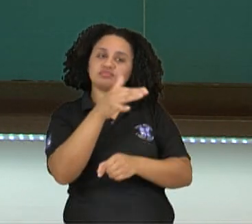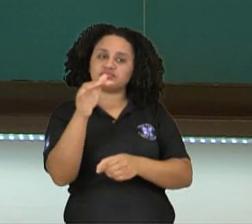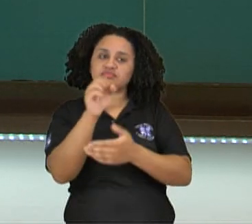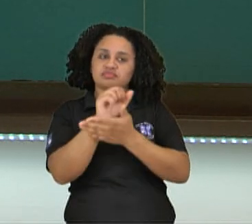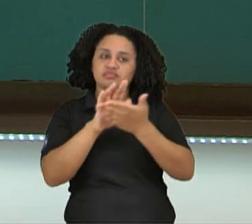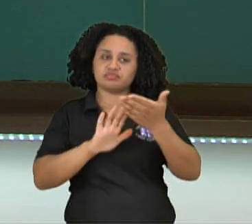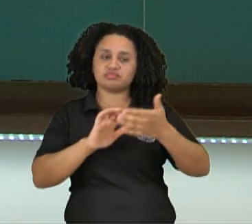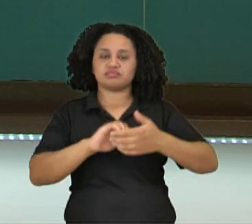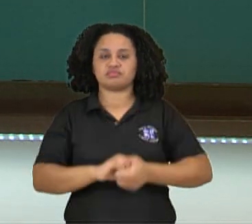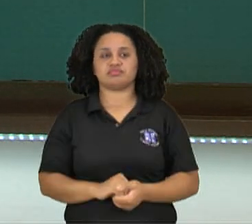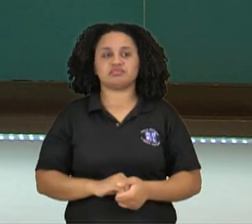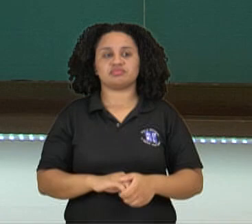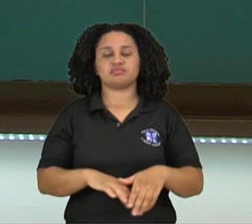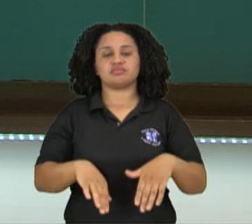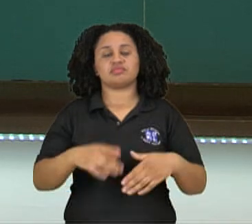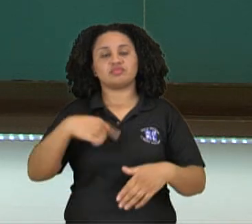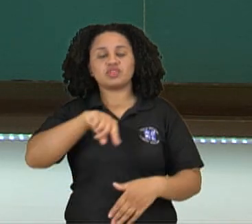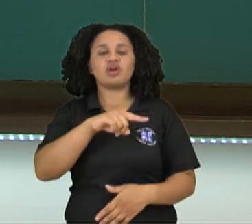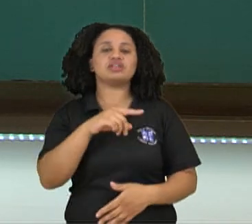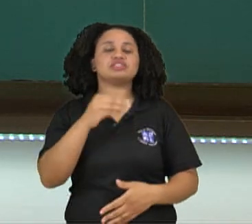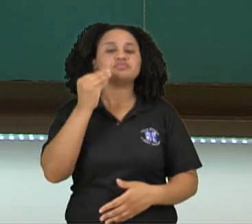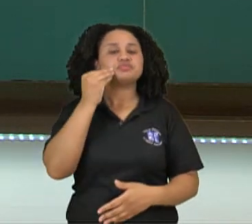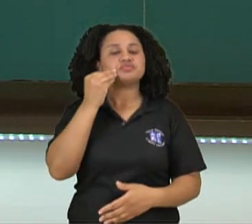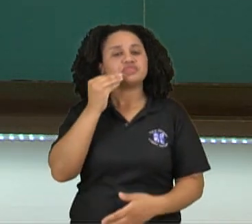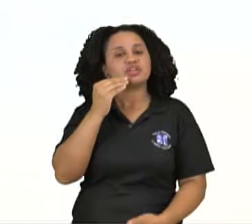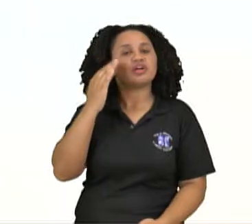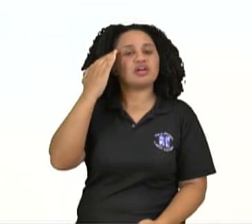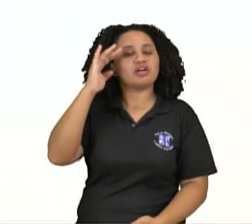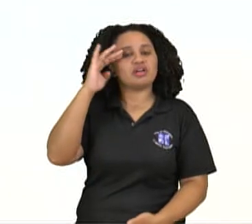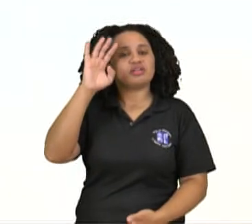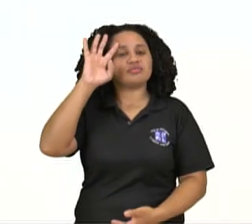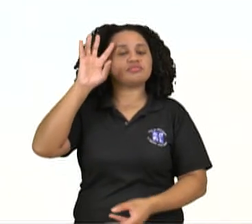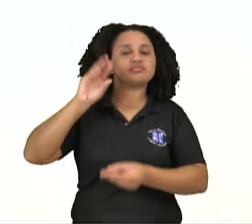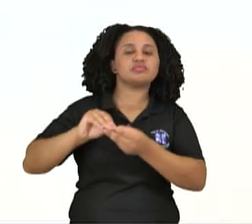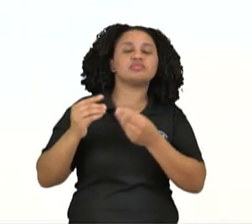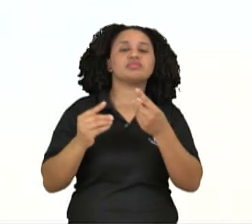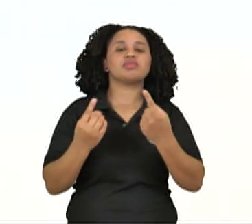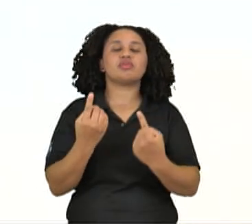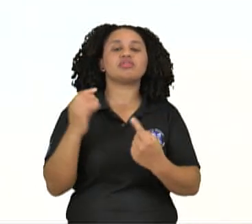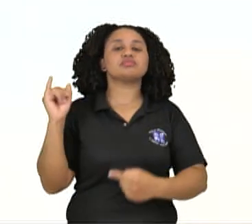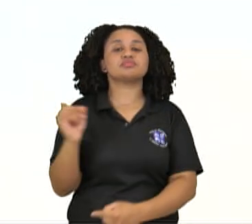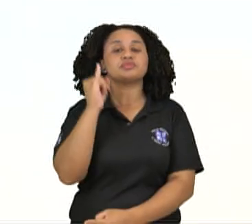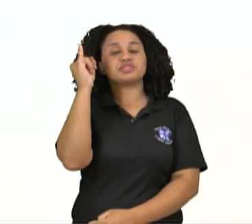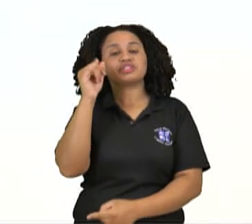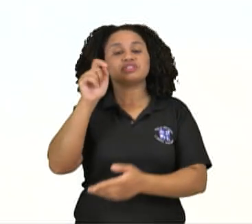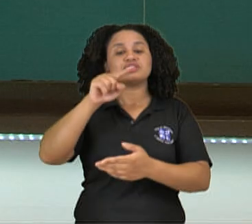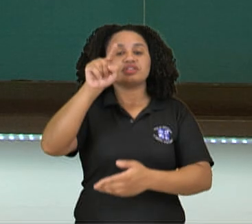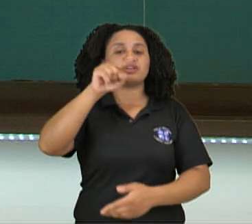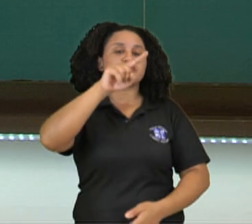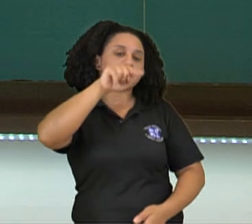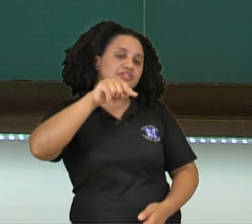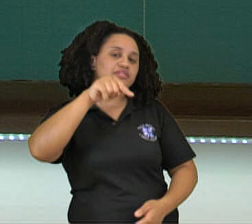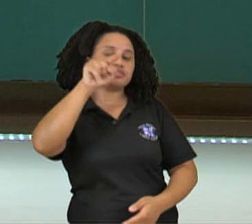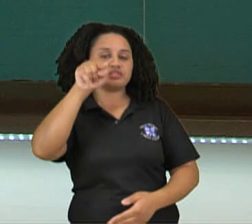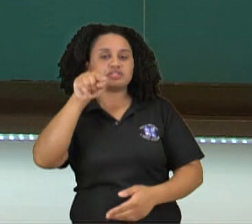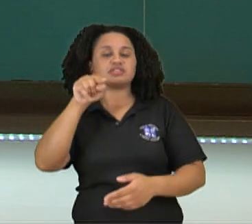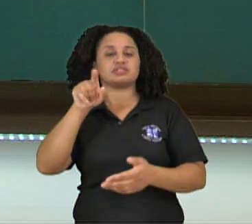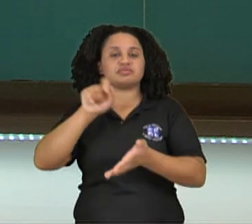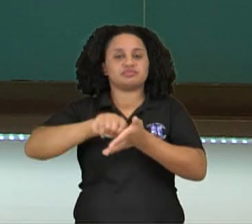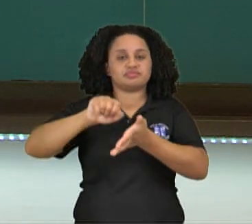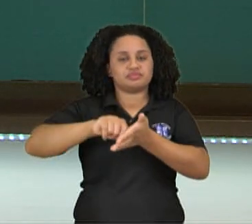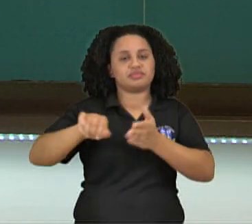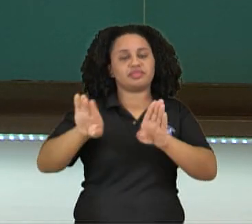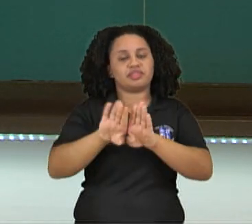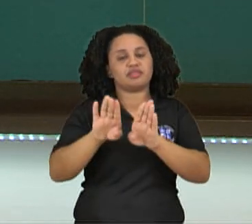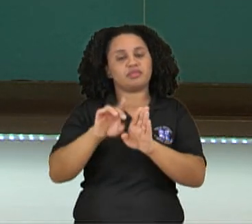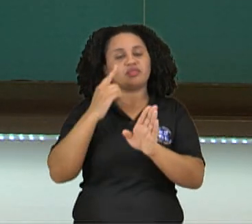aula. A gente tentou compreender, então, a importância da acentuação na escrita e vimos a classificação das